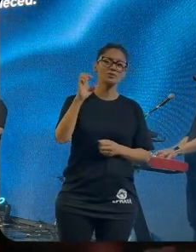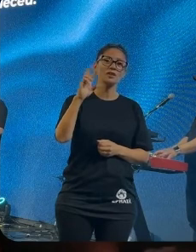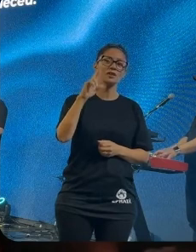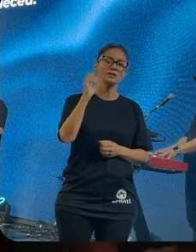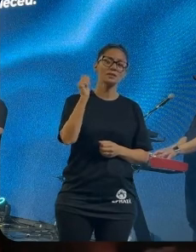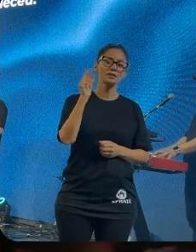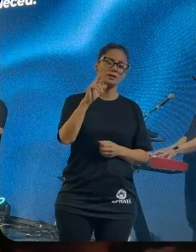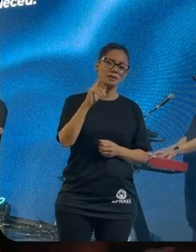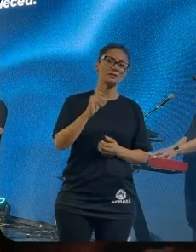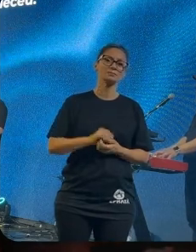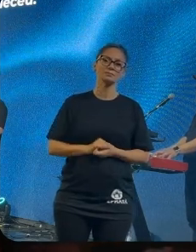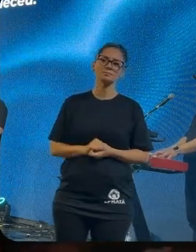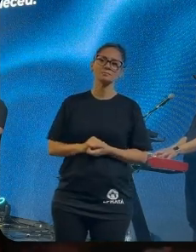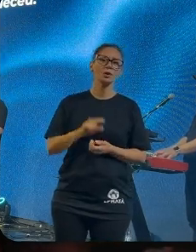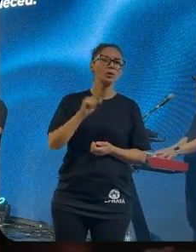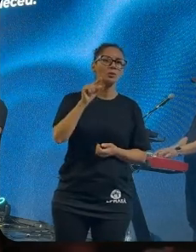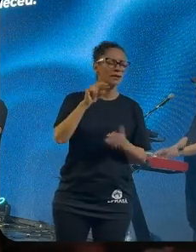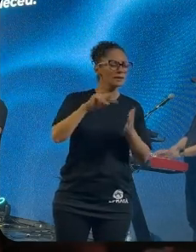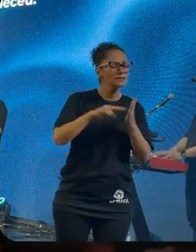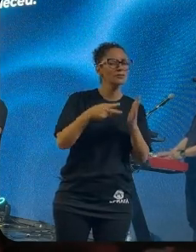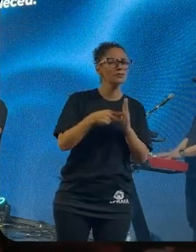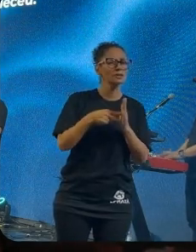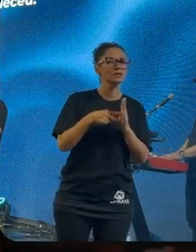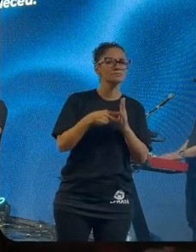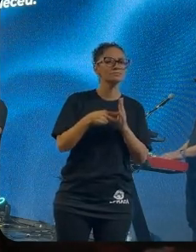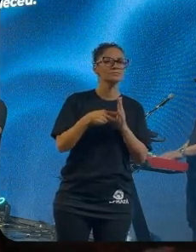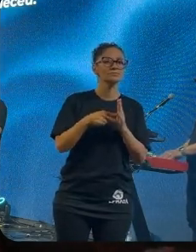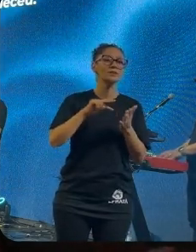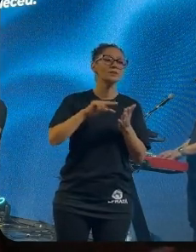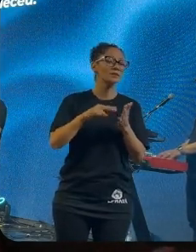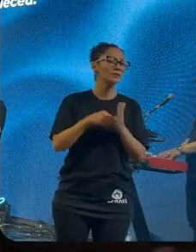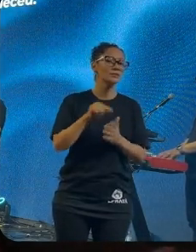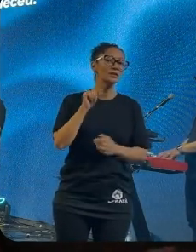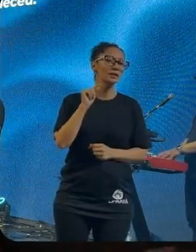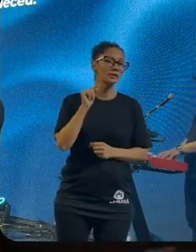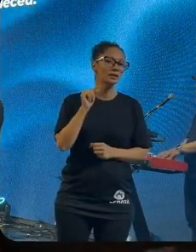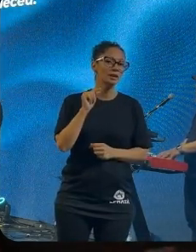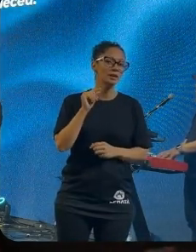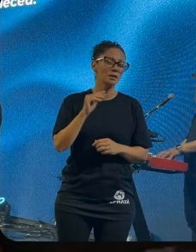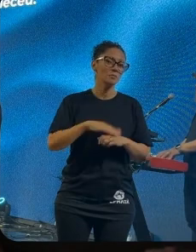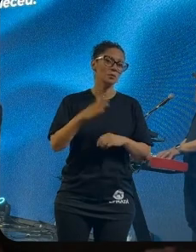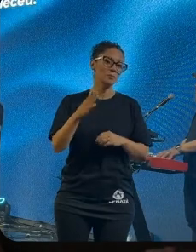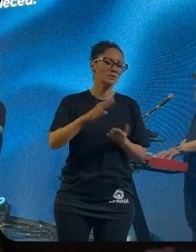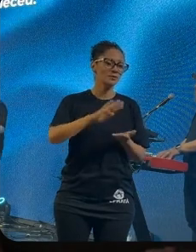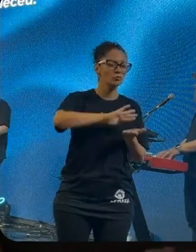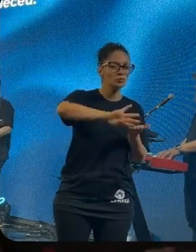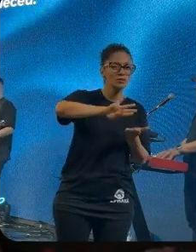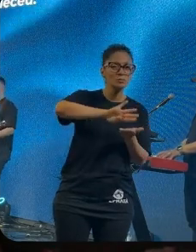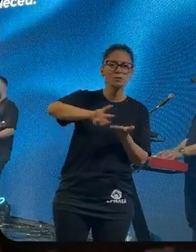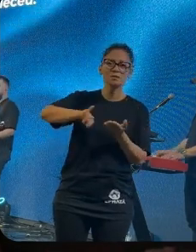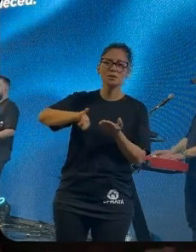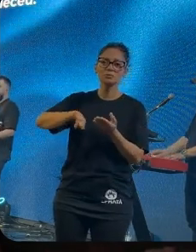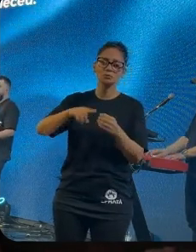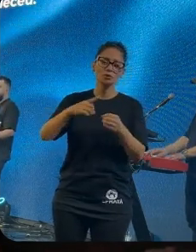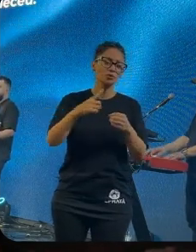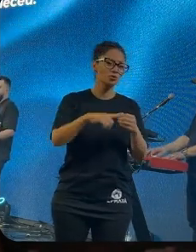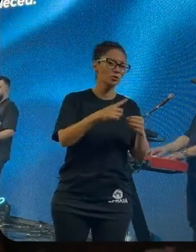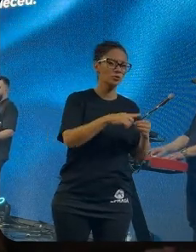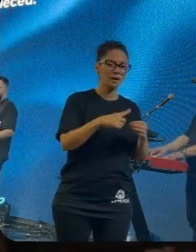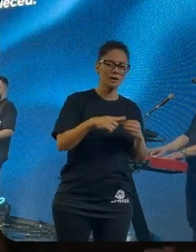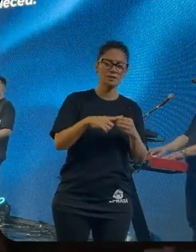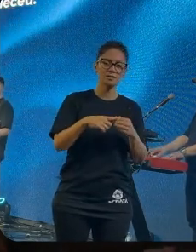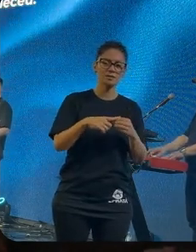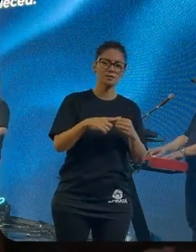Pastor, significa que, por mais que estejam me expulsando e me colocando para o vale, eu